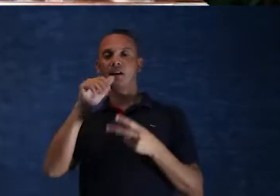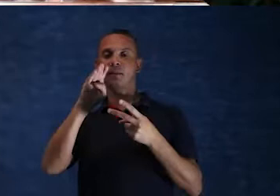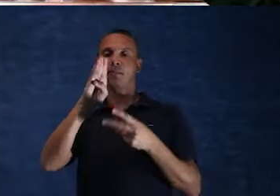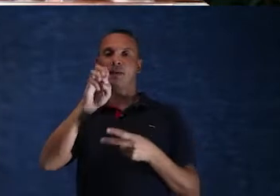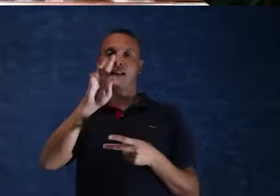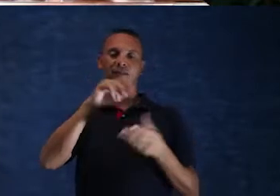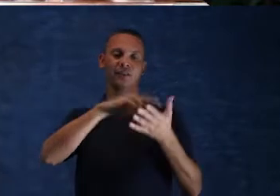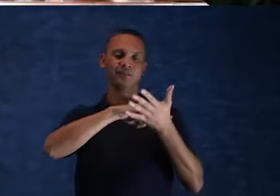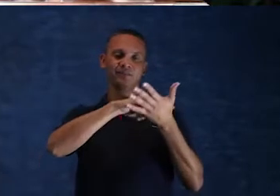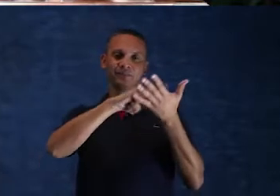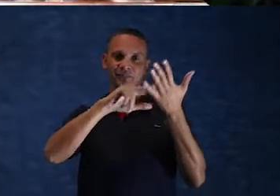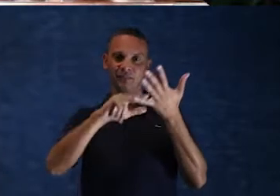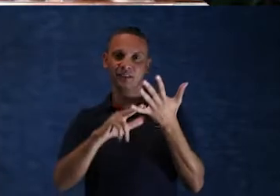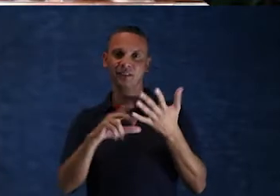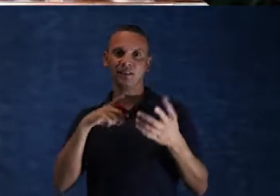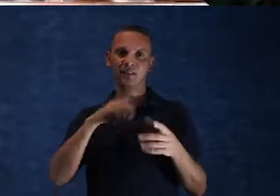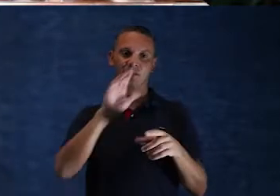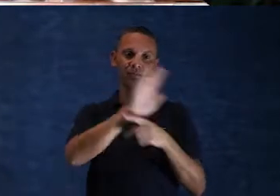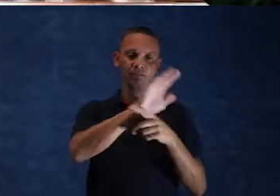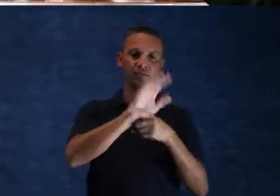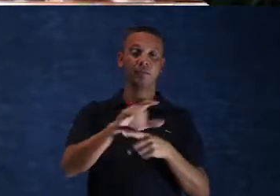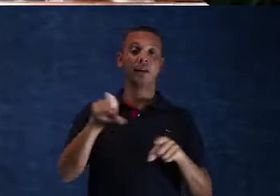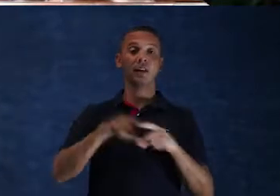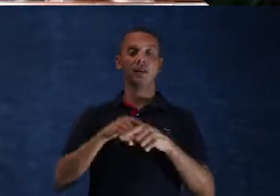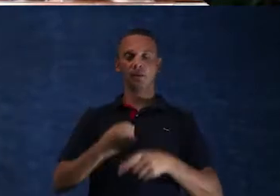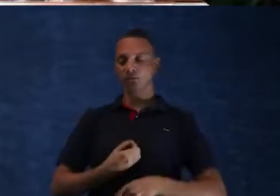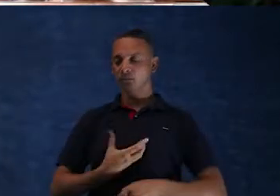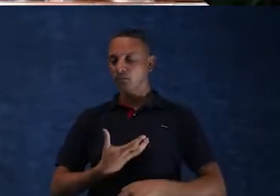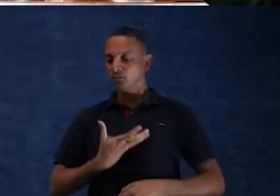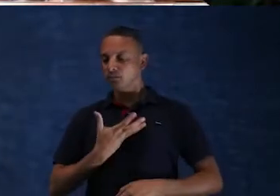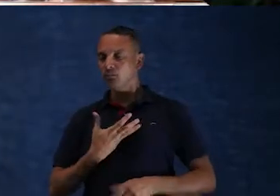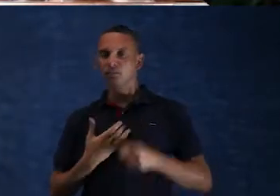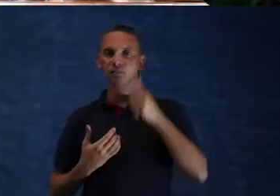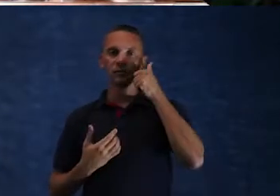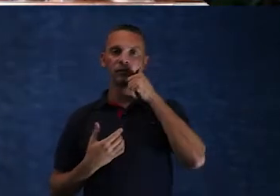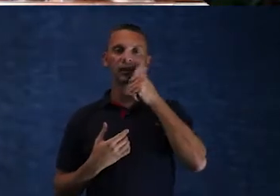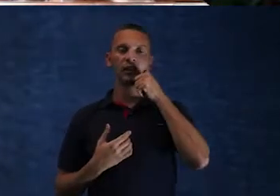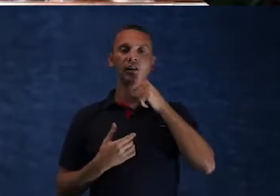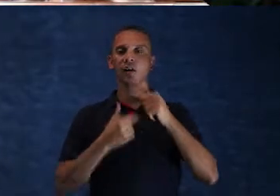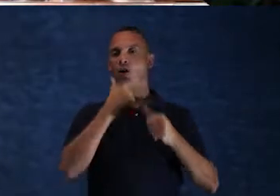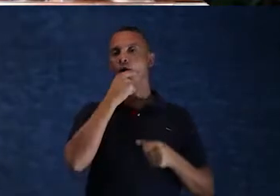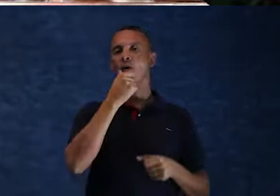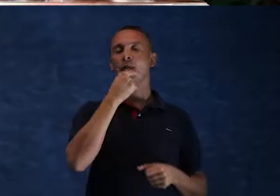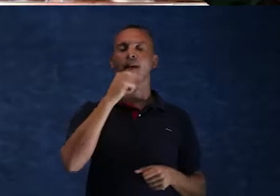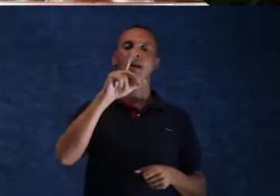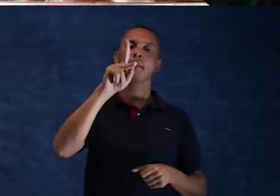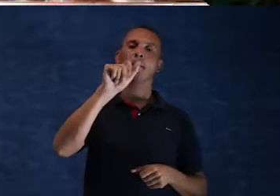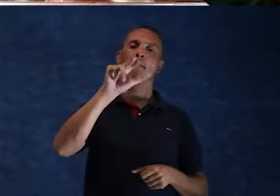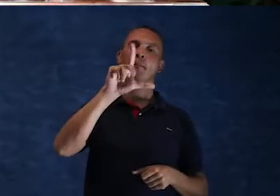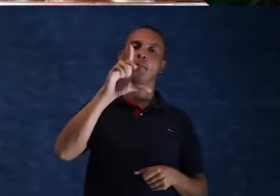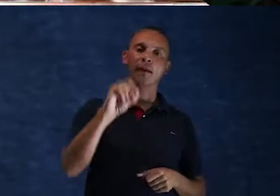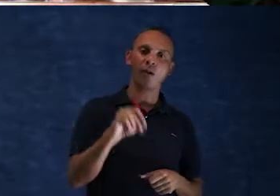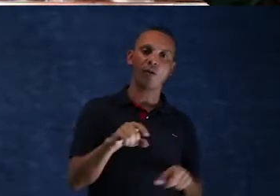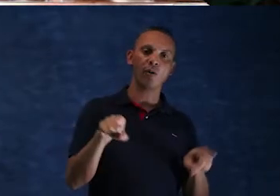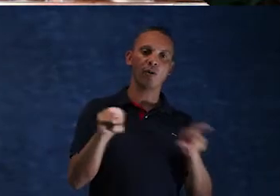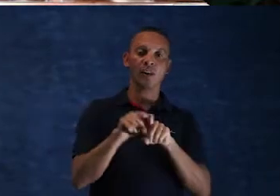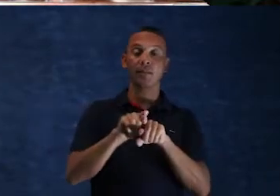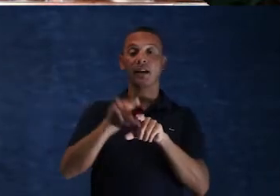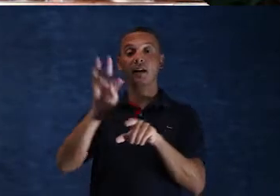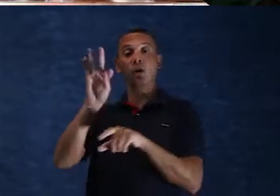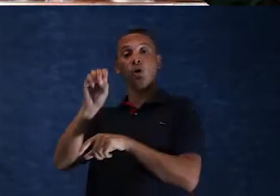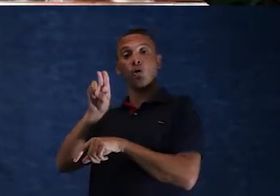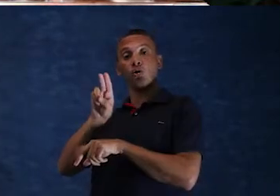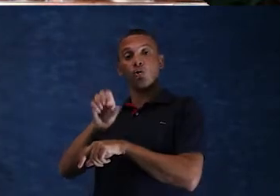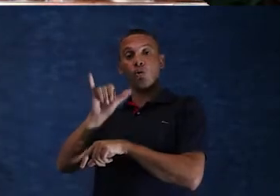e Maria Carvalhosa. Também os versos de Ronda, de Paulo Vanzolini, nos contos de Tony Bellotto,